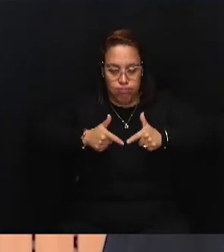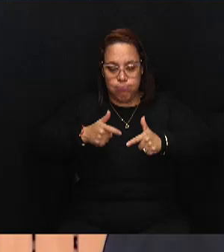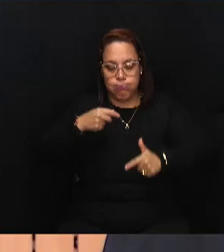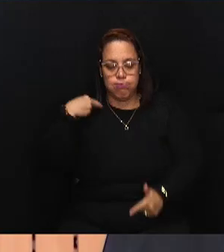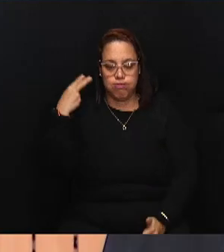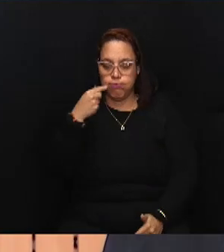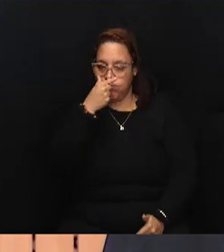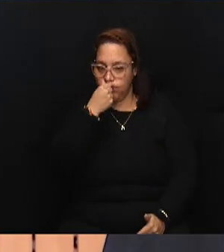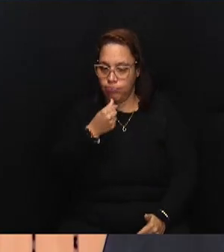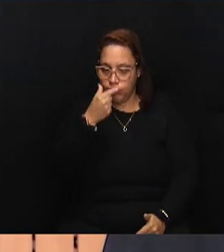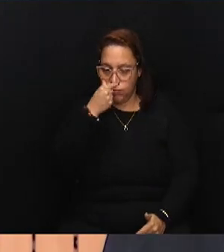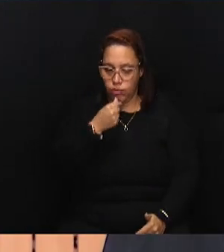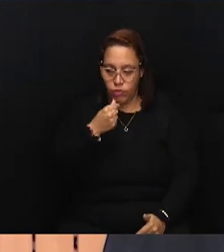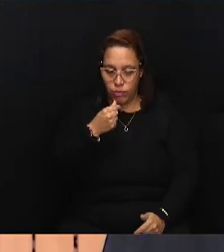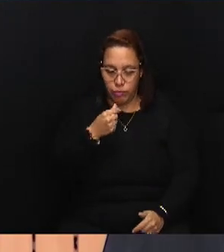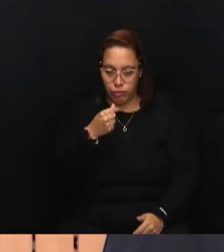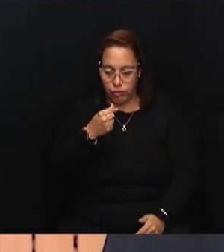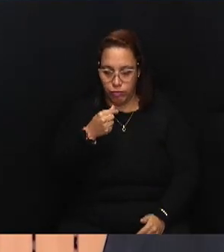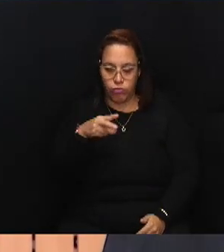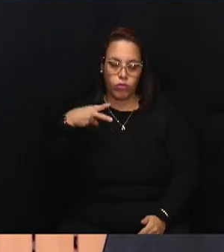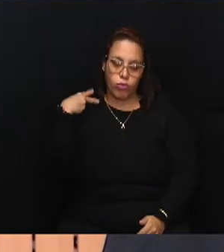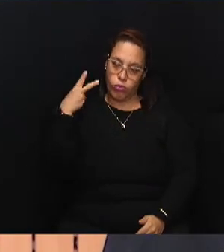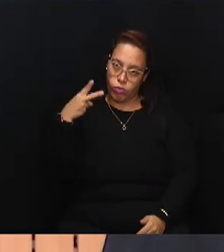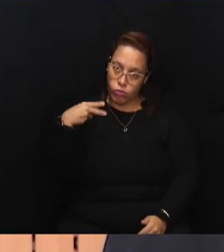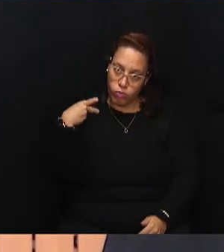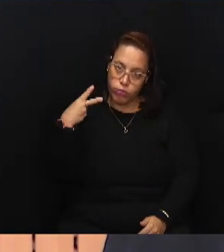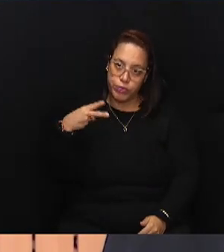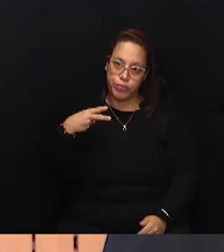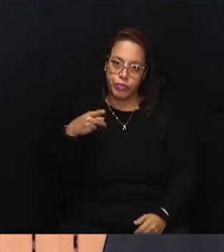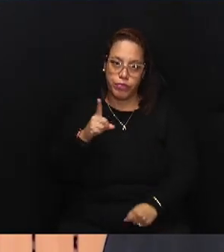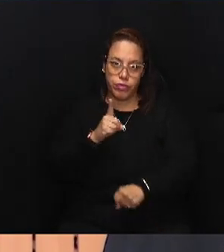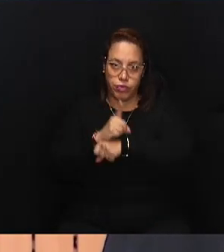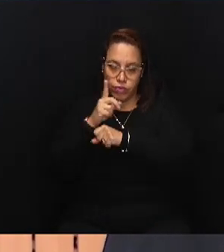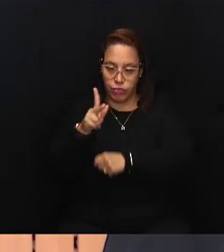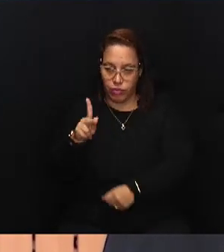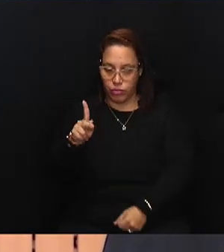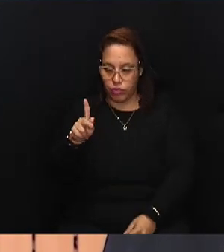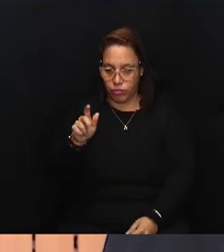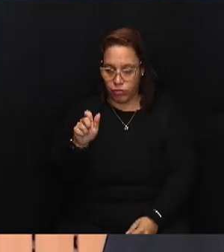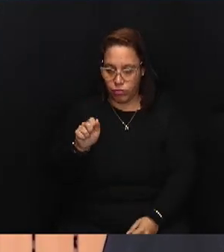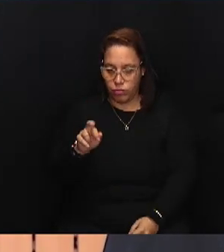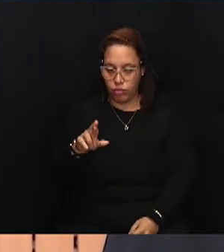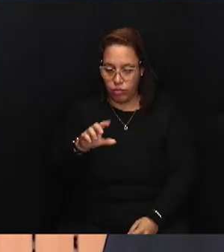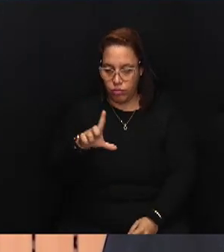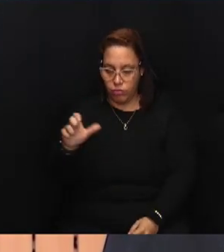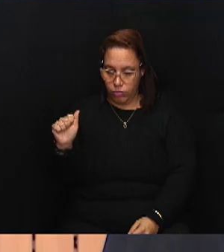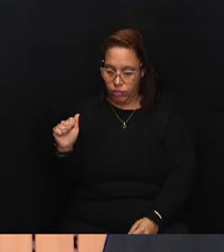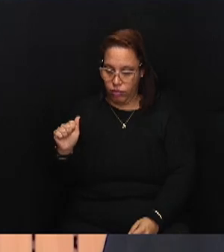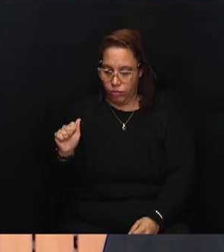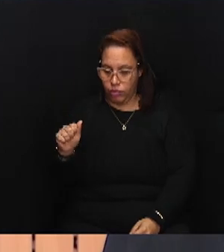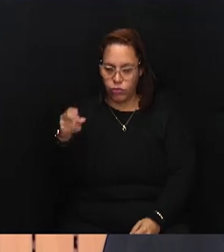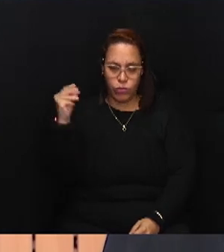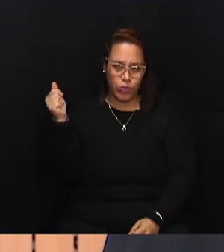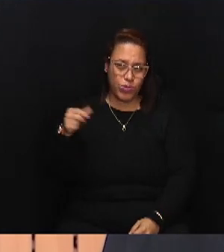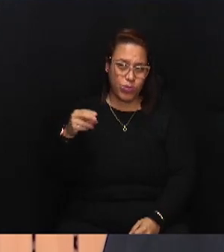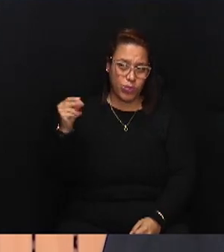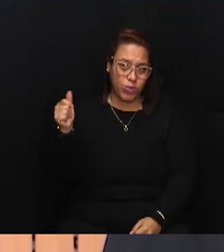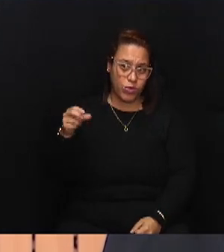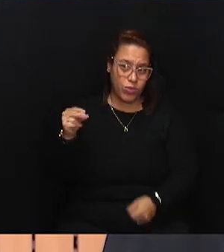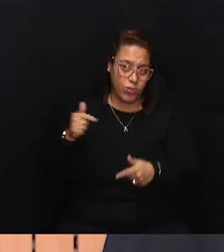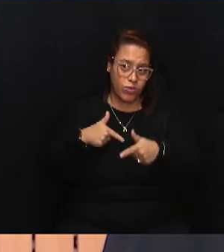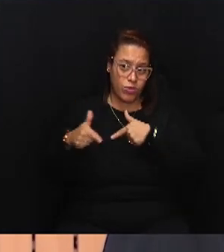Alves, a toda a bancada aqui de vereadores, a doutora Carla também, que já tem uma atuação de muitos anos. Então, o trabalho